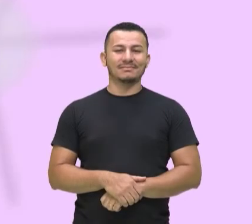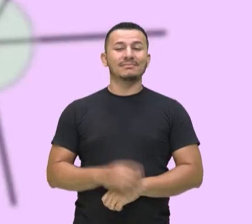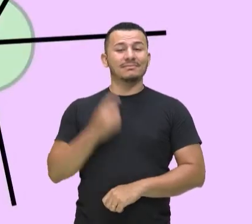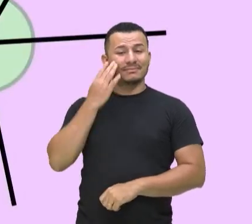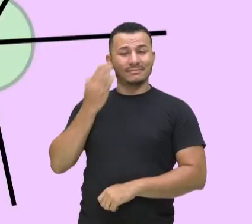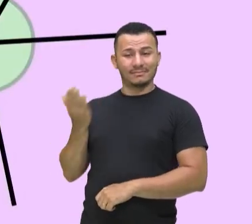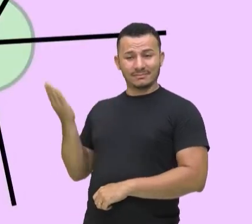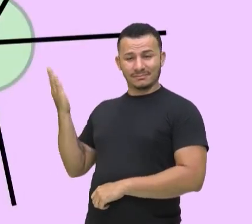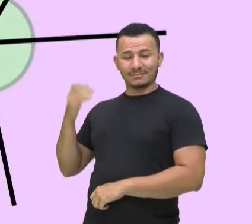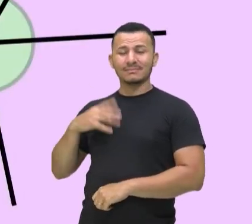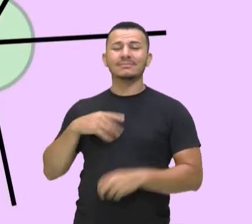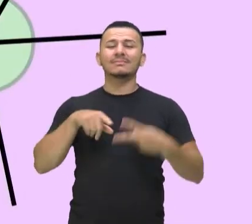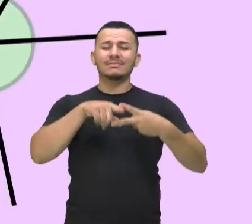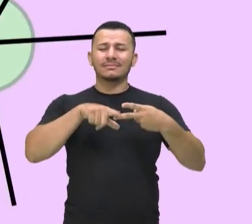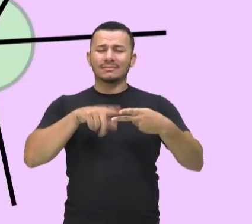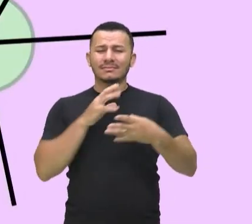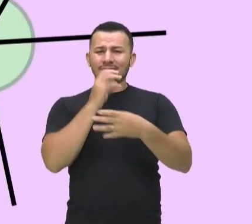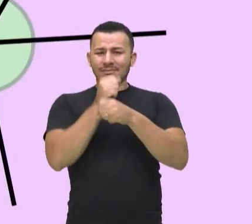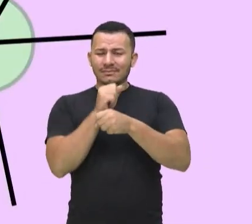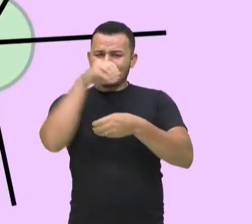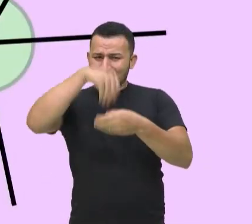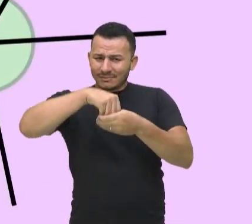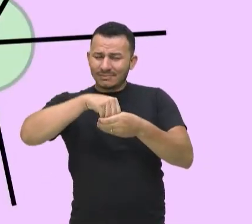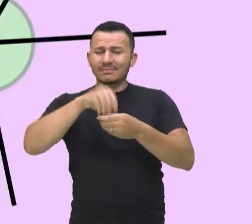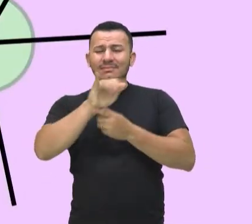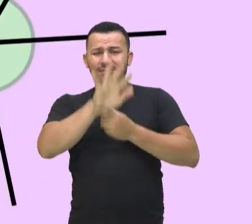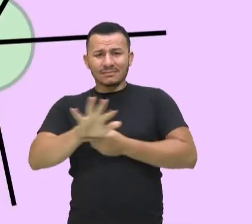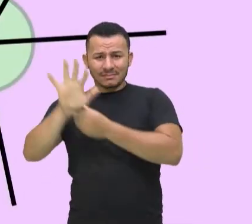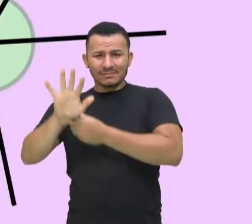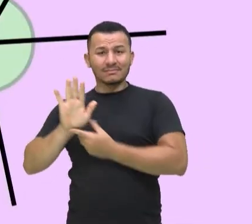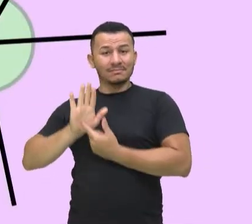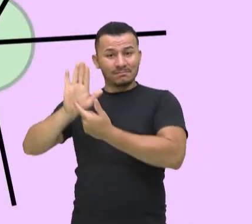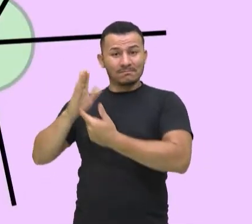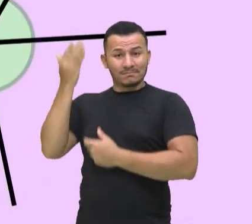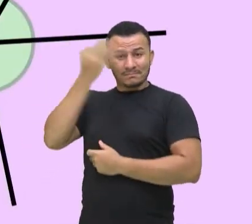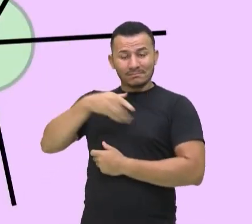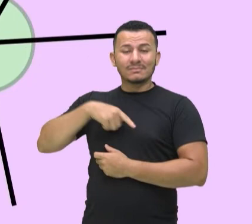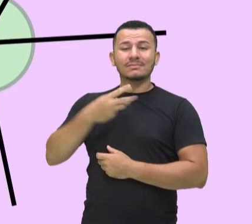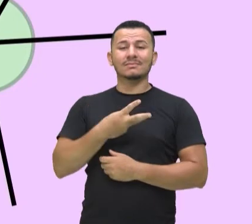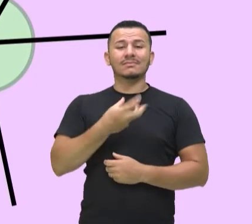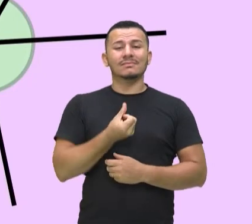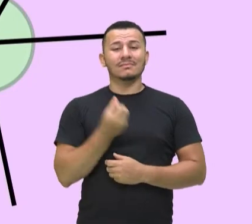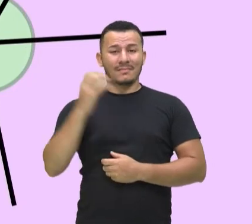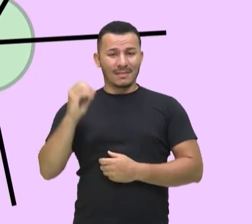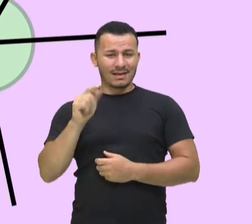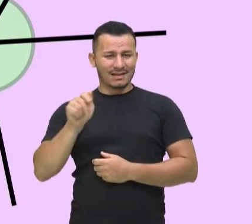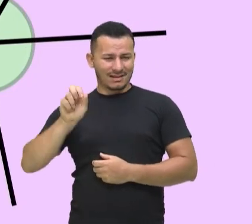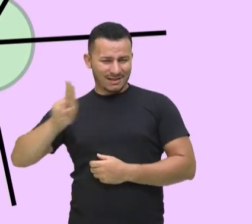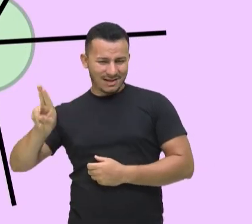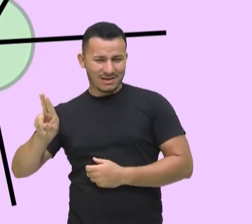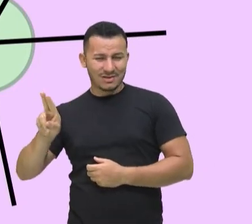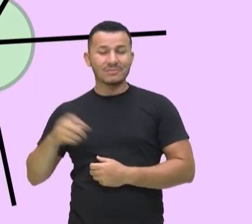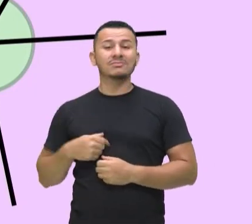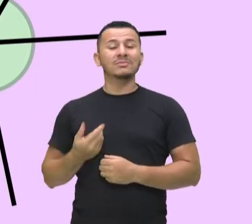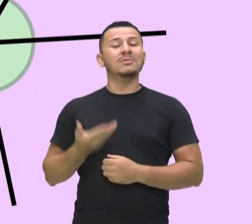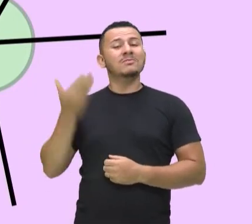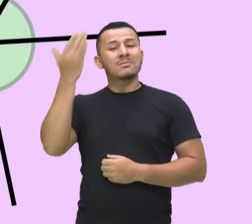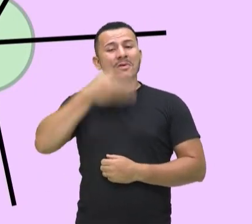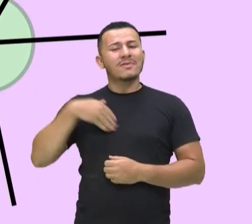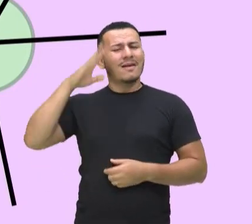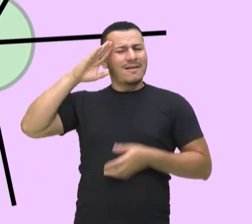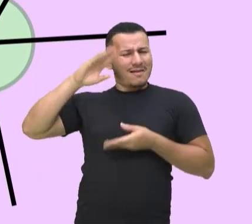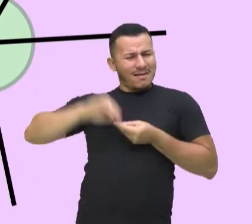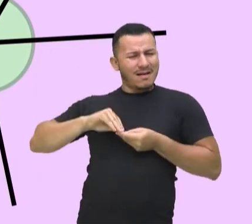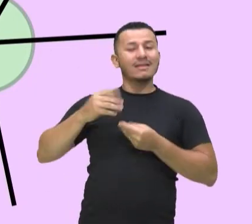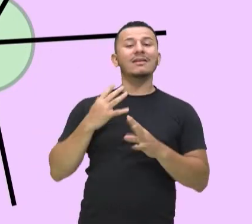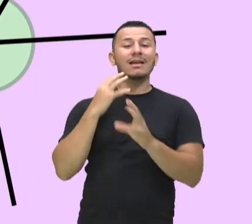Mostra que a soma dos ângulos internos dos polígonos dados é igual a 360 graus, e nos leva a deduzir que